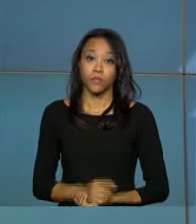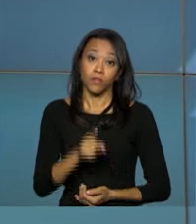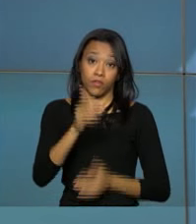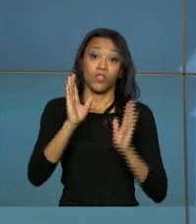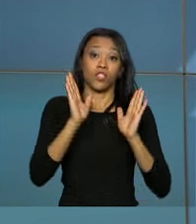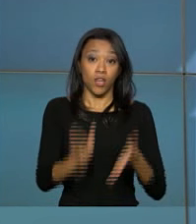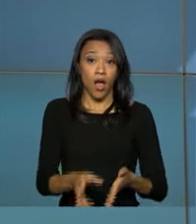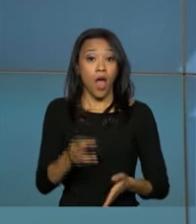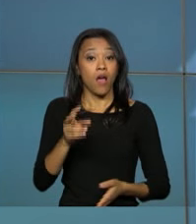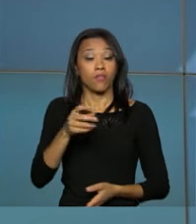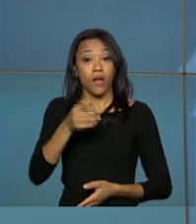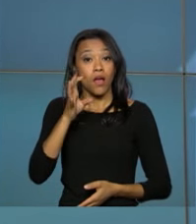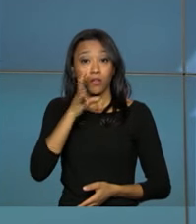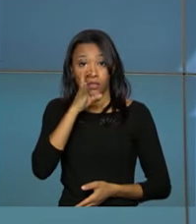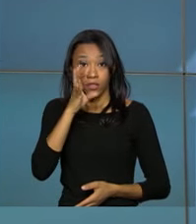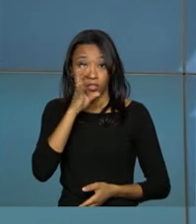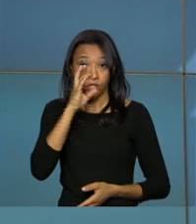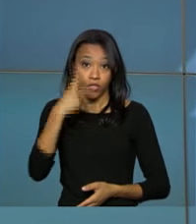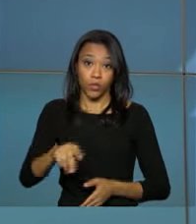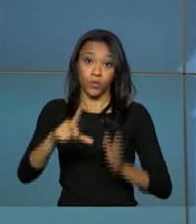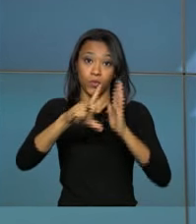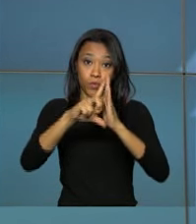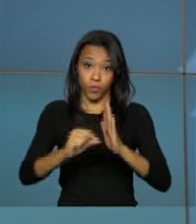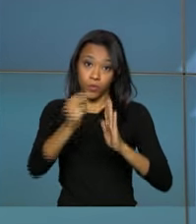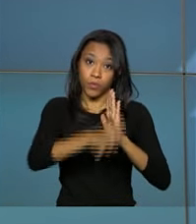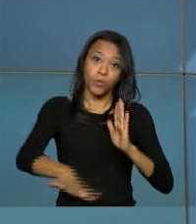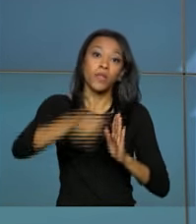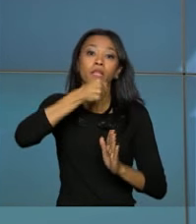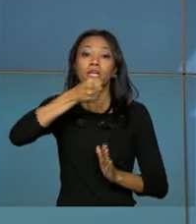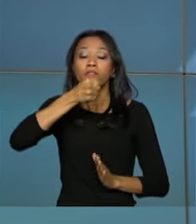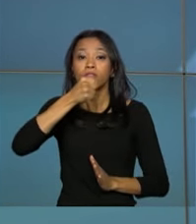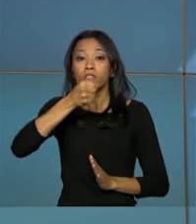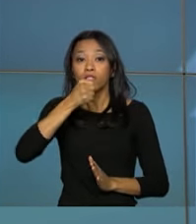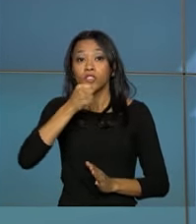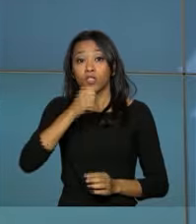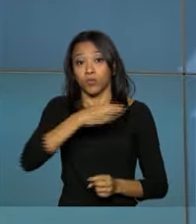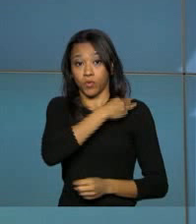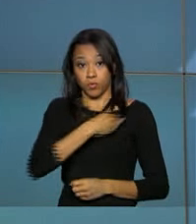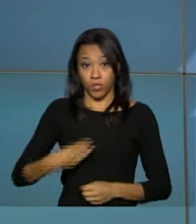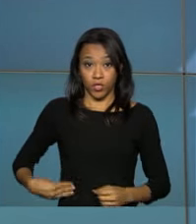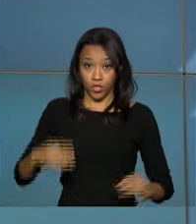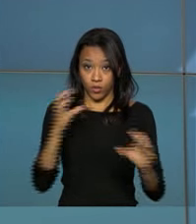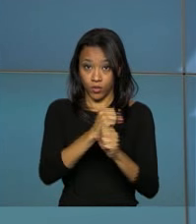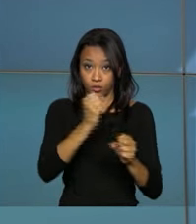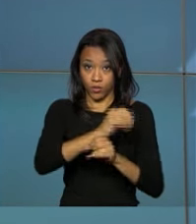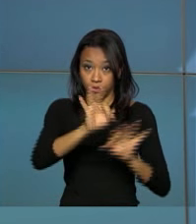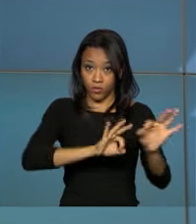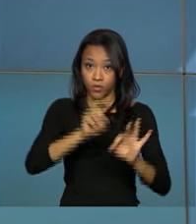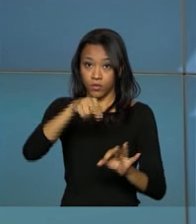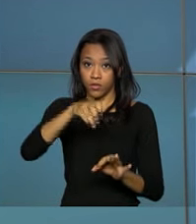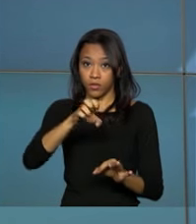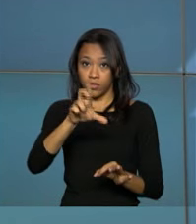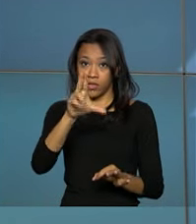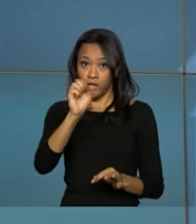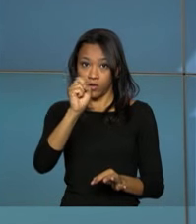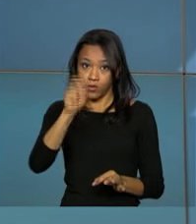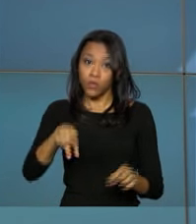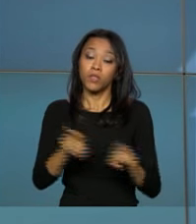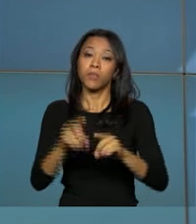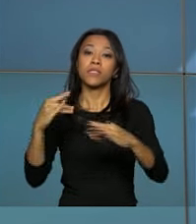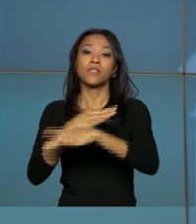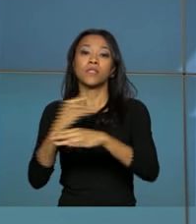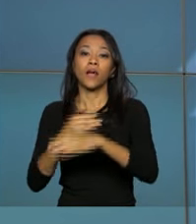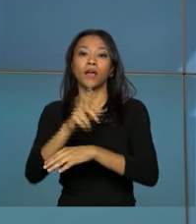você assistiu ao vivo do Palácio do Planalto a entrevista coletiva concedida pelos ministros do planejamento Nelson Barbosa e das